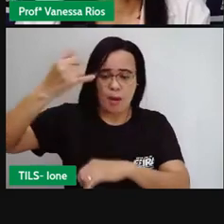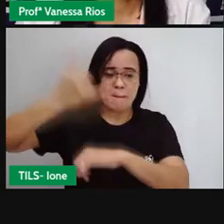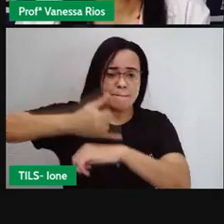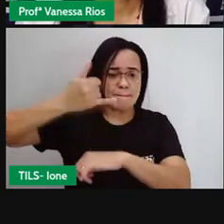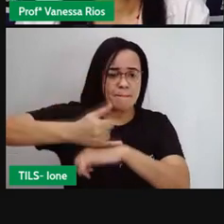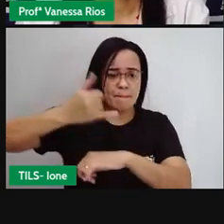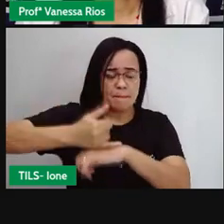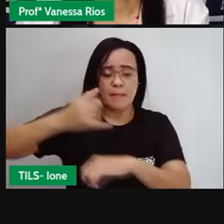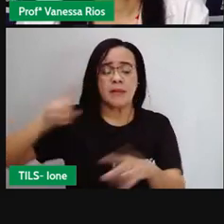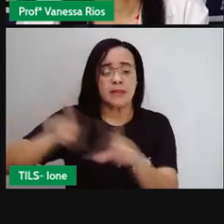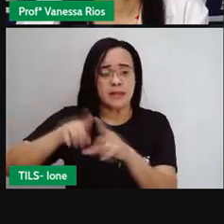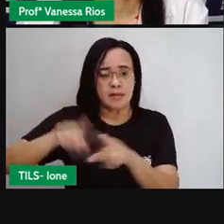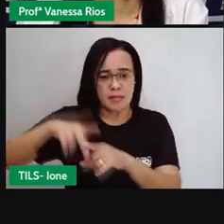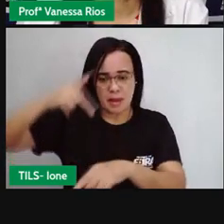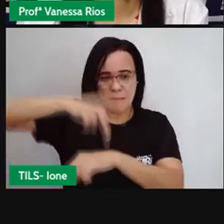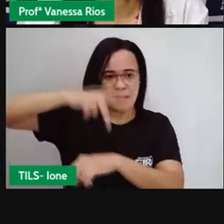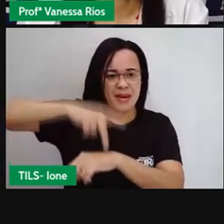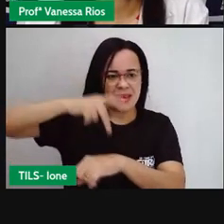cidade.